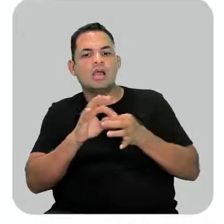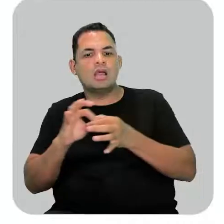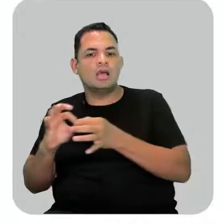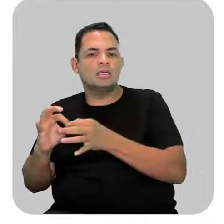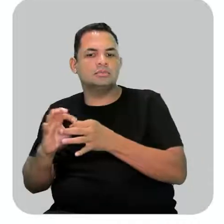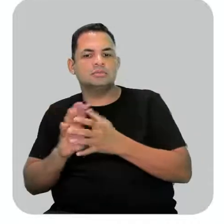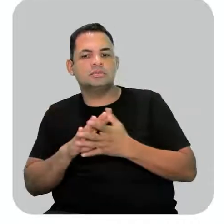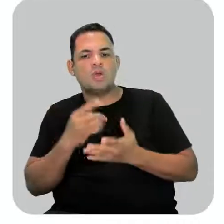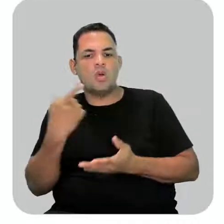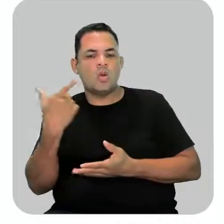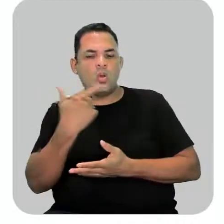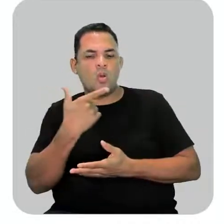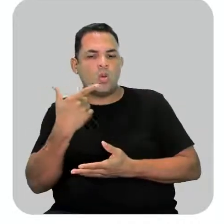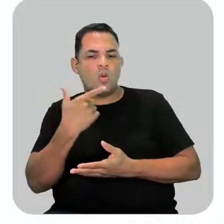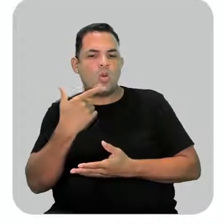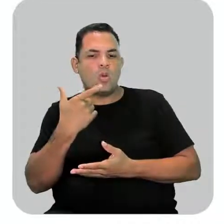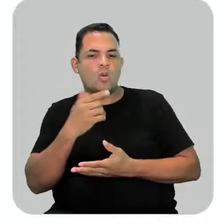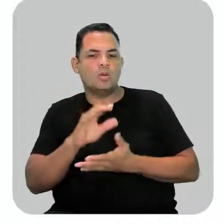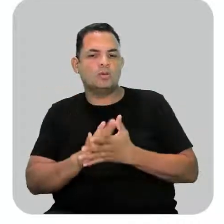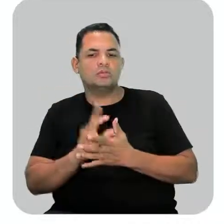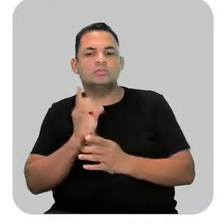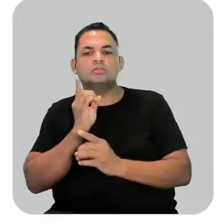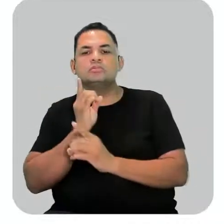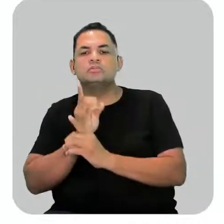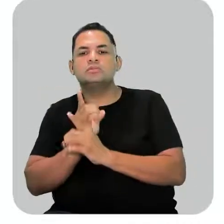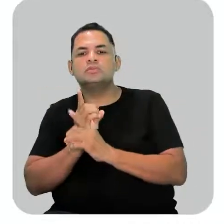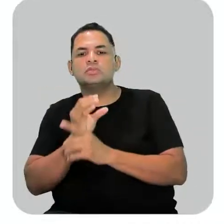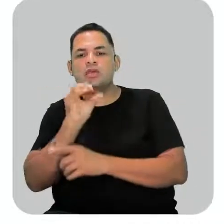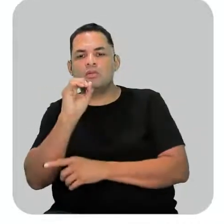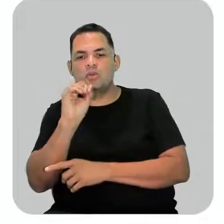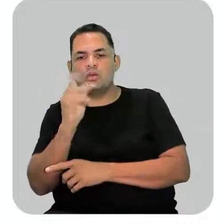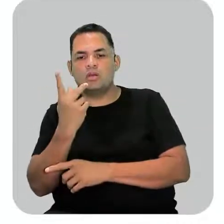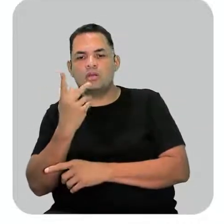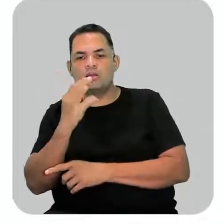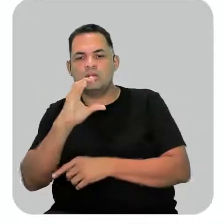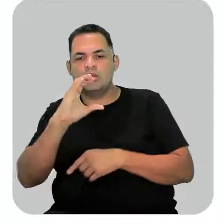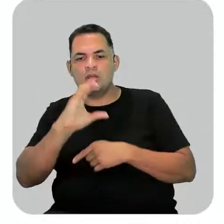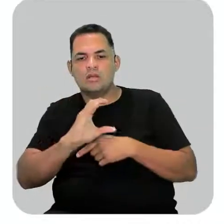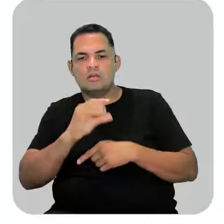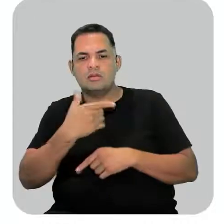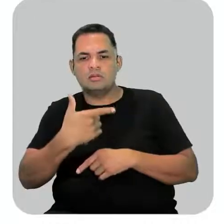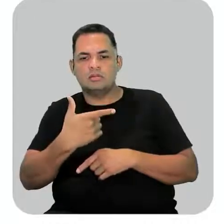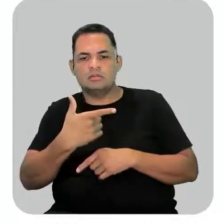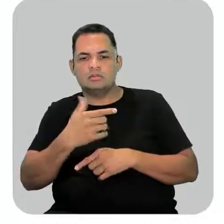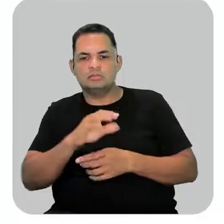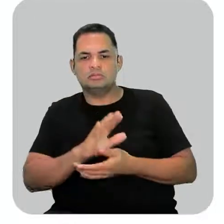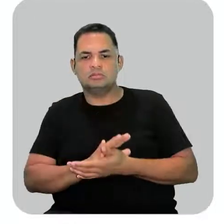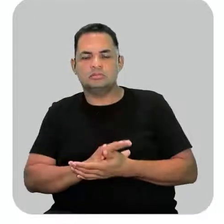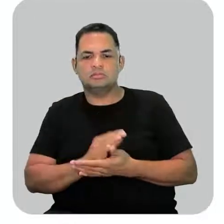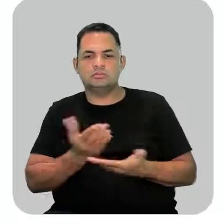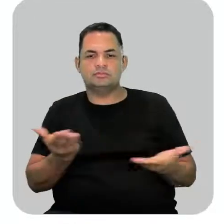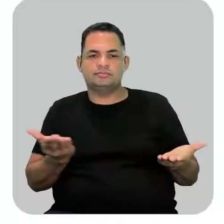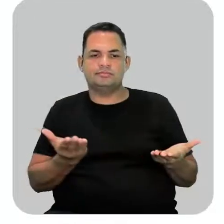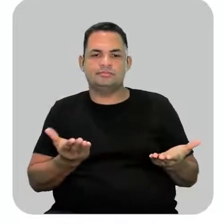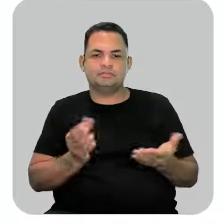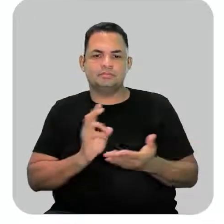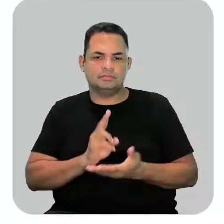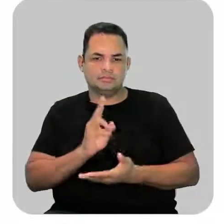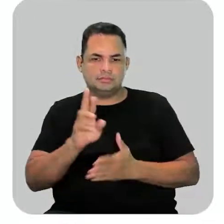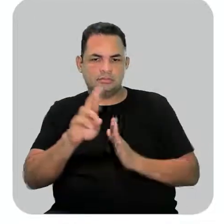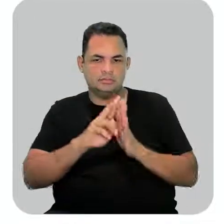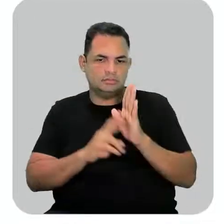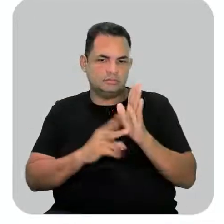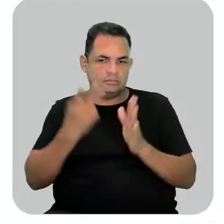vai localizar aonde está a hidroxila, olha só, no carbono 2, e aonde está a insaturação. E vai seguir a